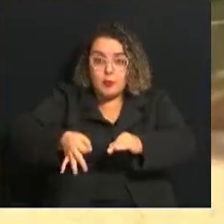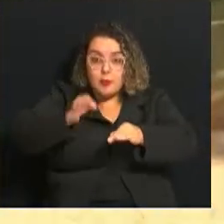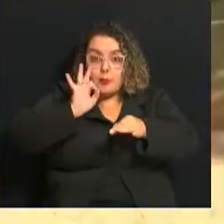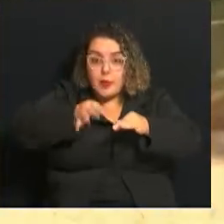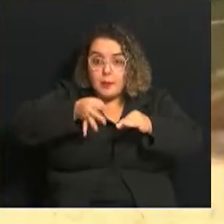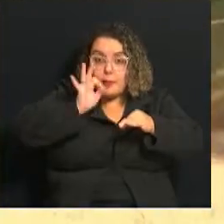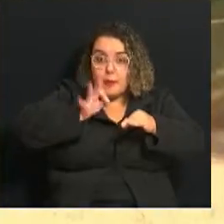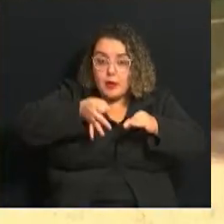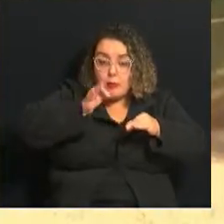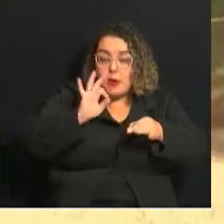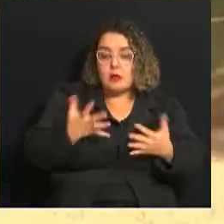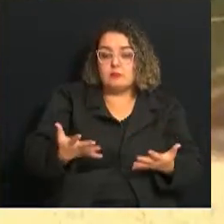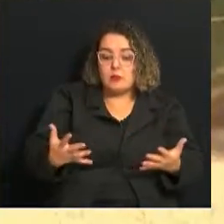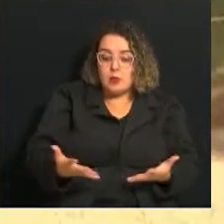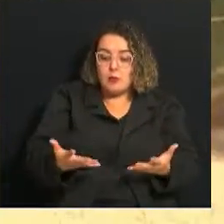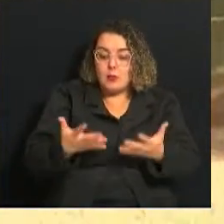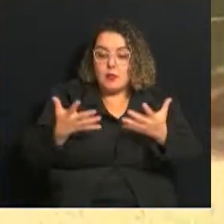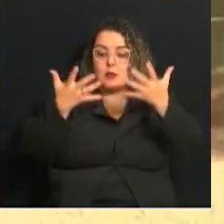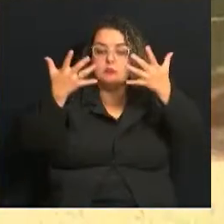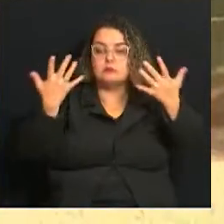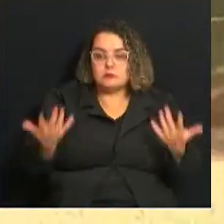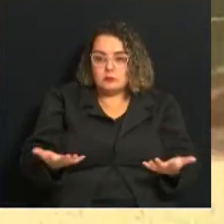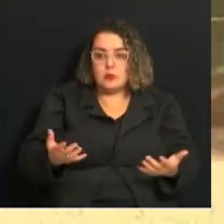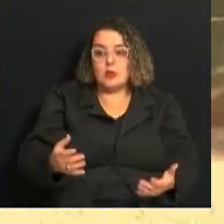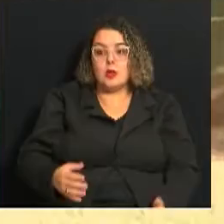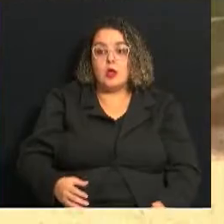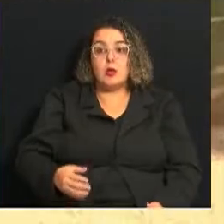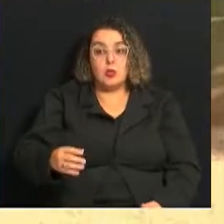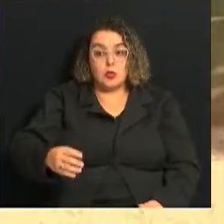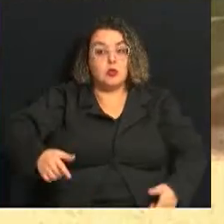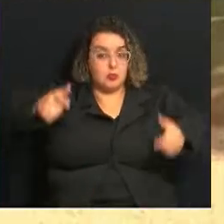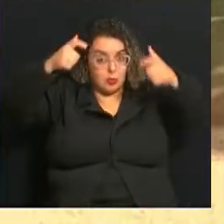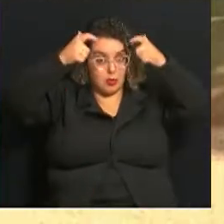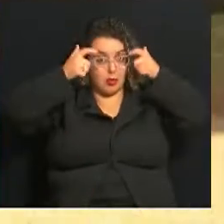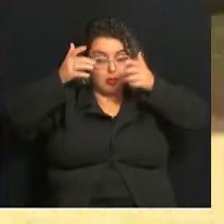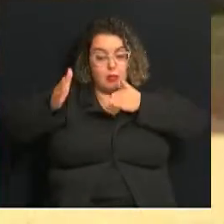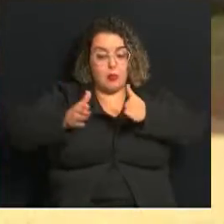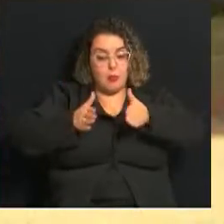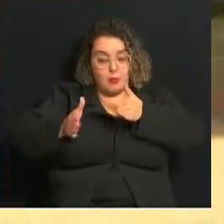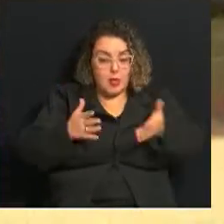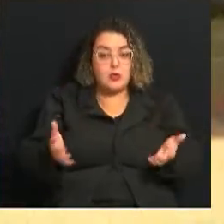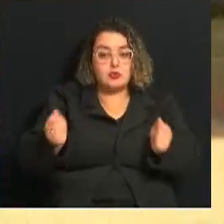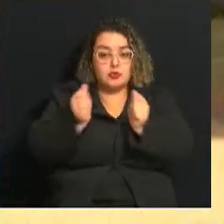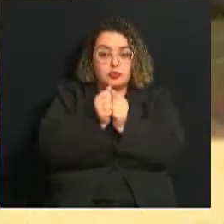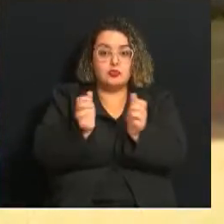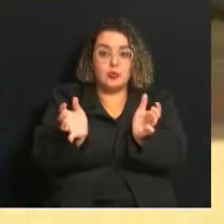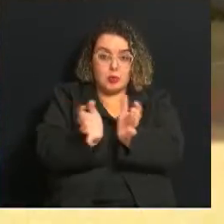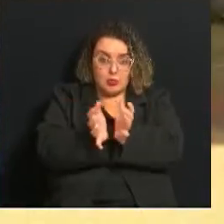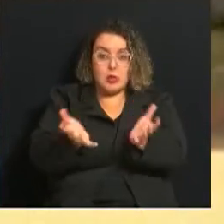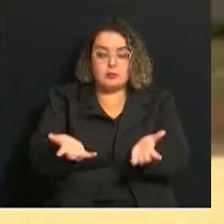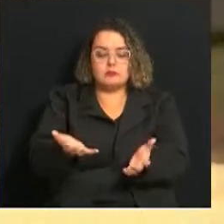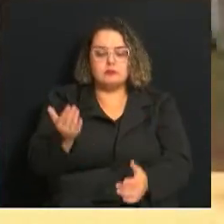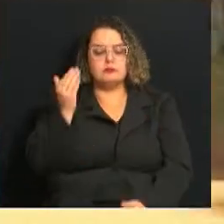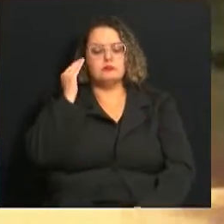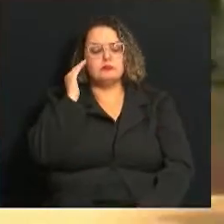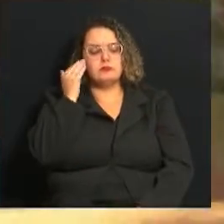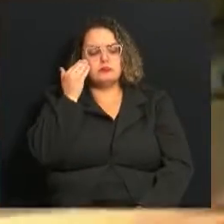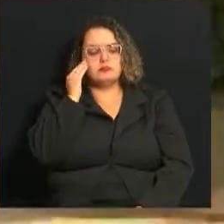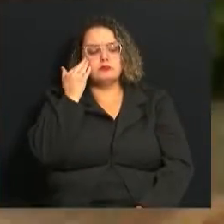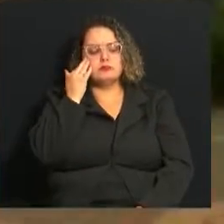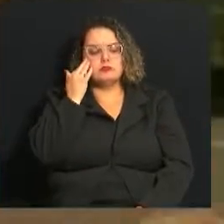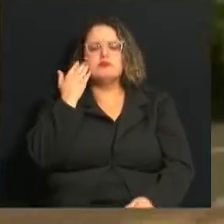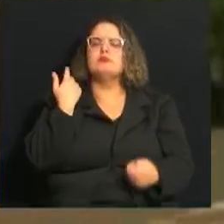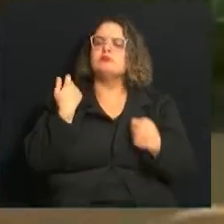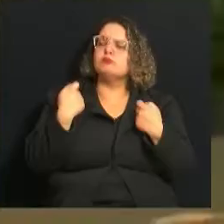produtividade e o imperador na época, junto com a sua equipe, eles identificaram e viram que haveria necessidade